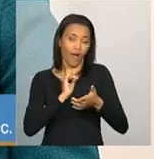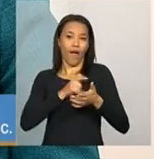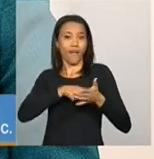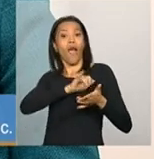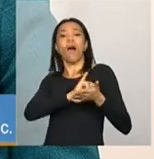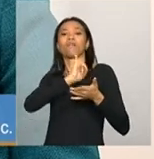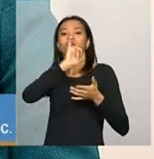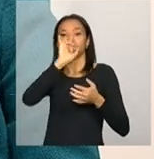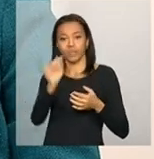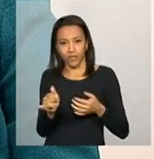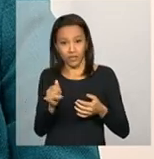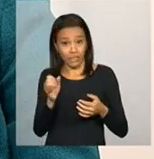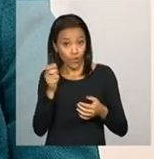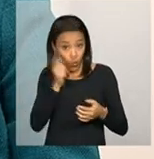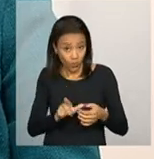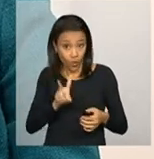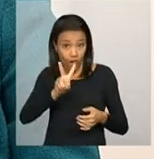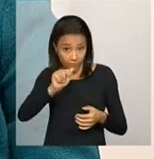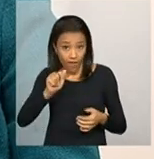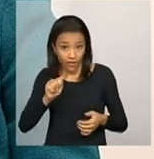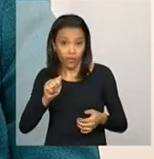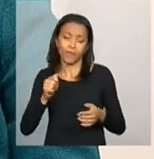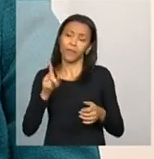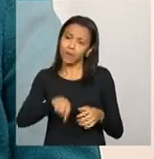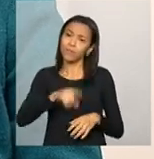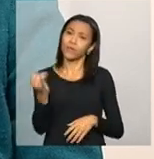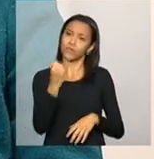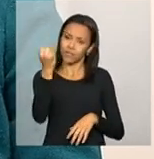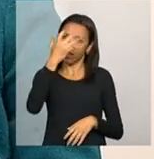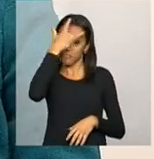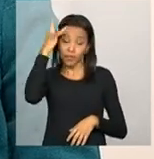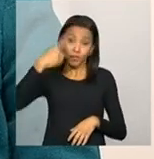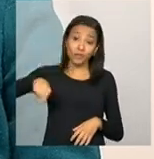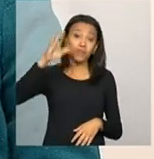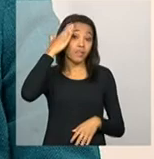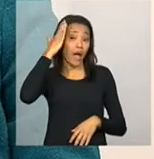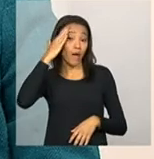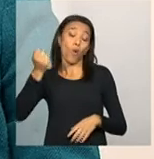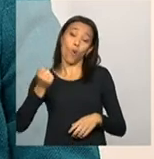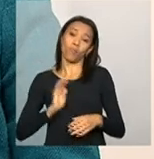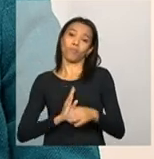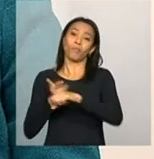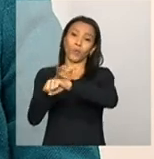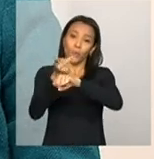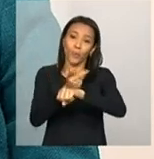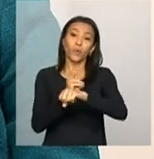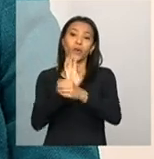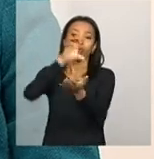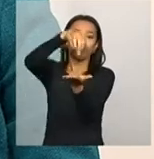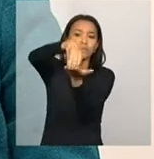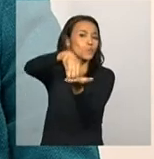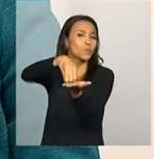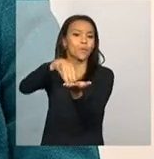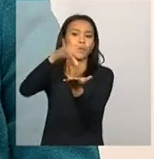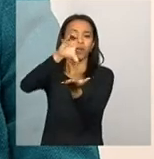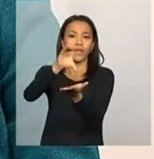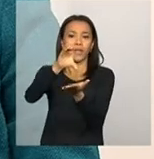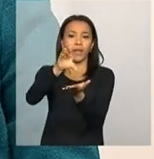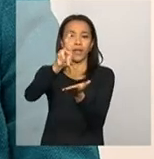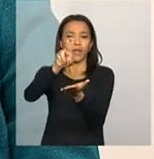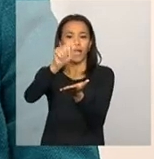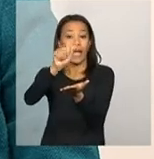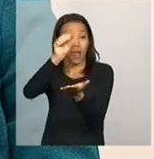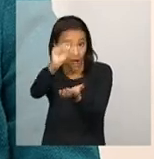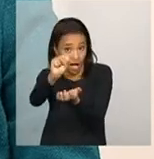vagas apareçam. Então, é muito importante que as pessoas saibam disso. Ou ela procura o próprio CRAS, não é? Ela vai conversar com o próprio CRAS